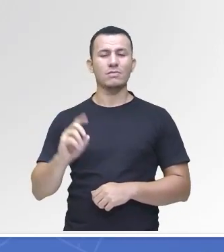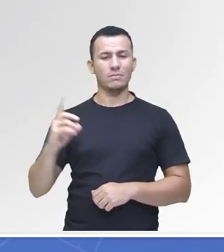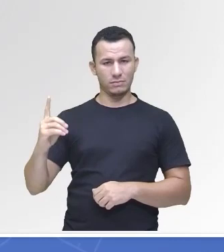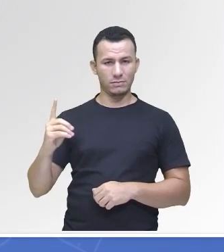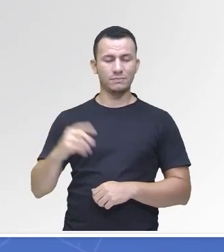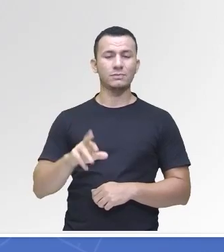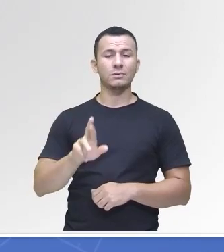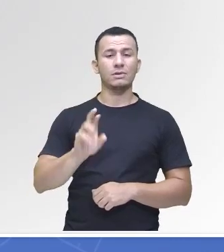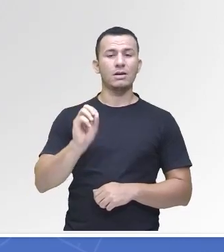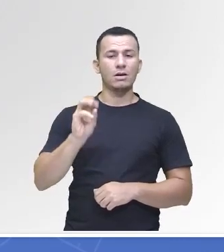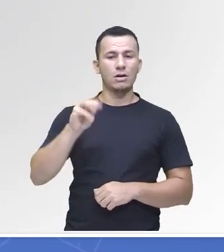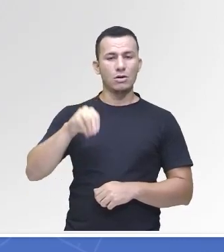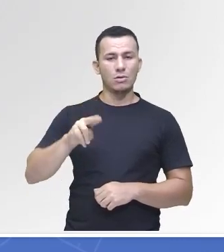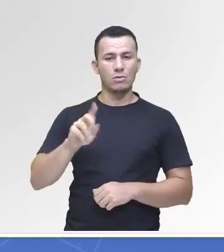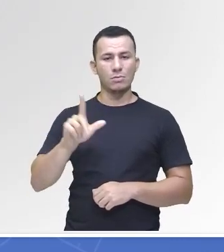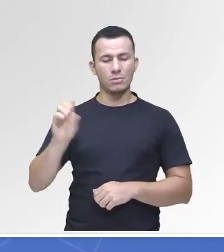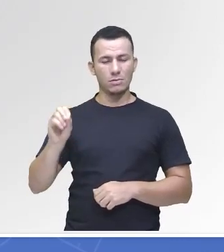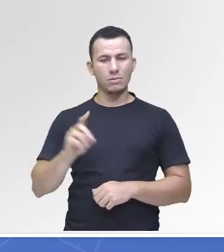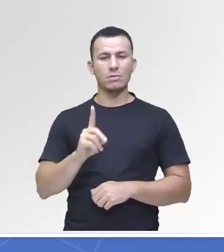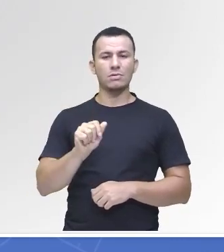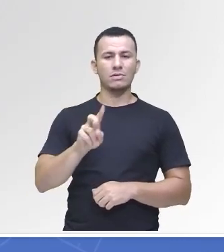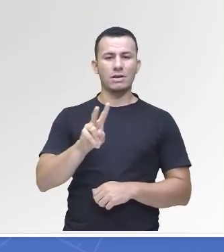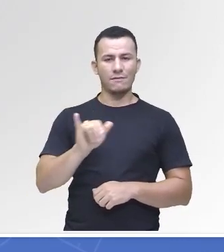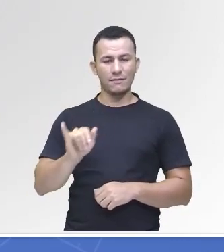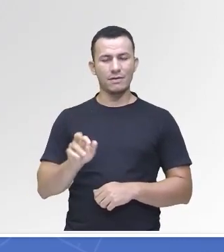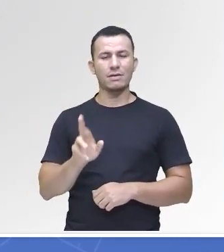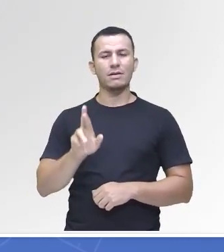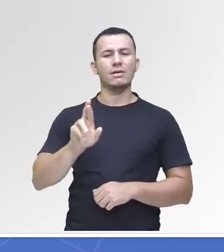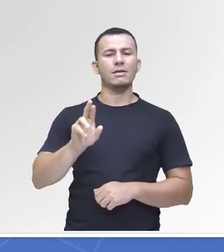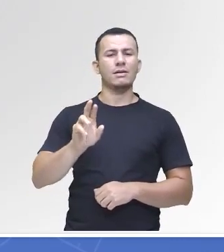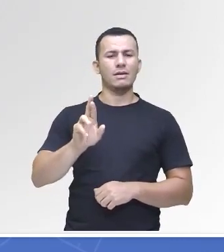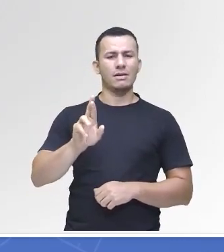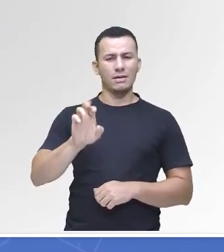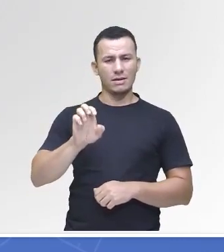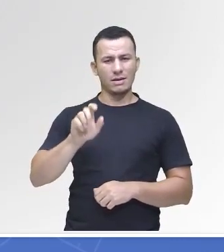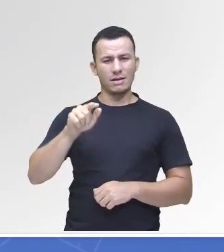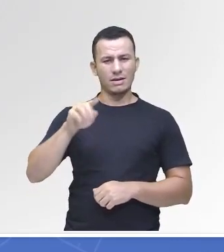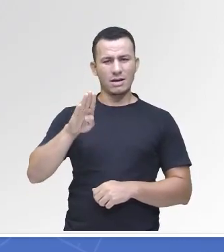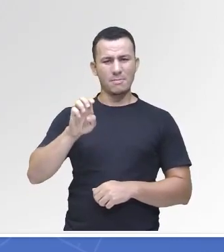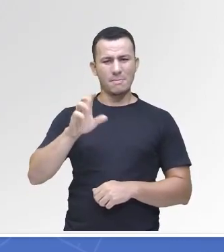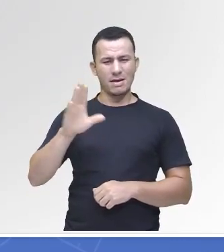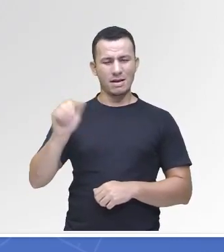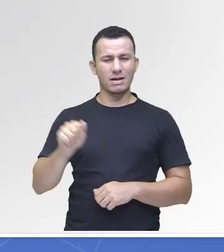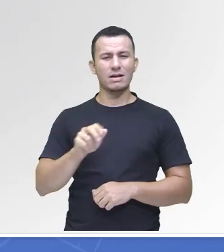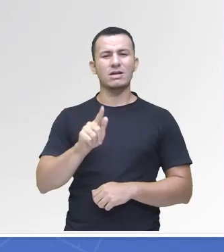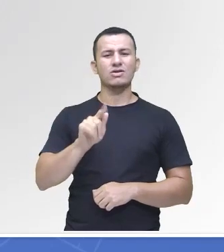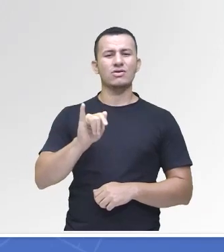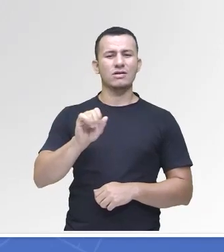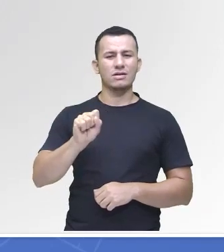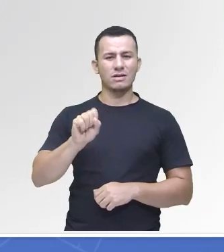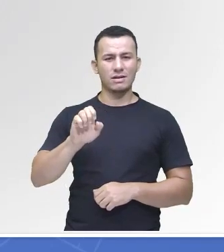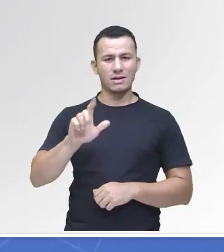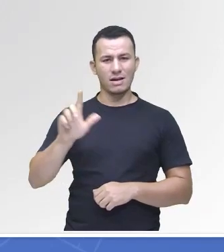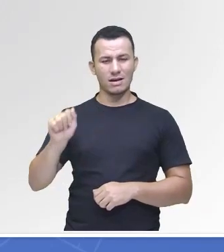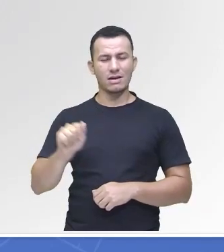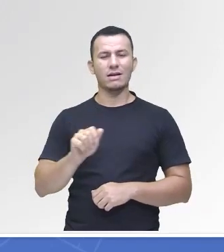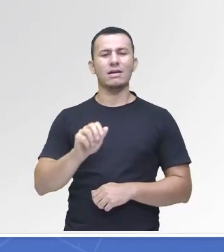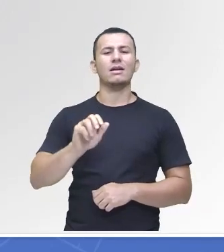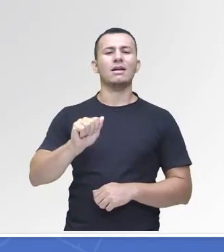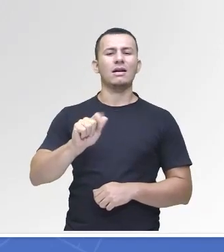o Rômulo, o Davi, a Rebeca, Gisela, Alexander,